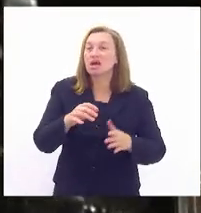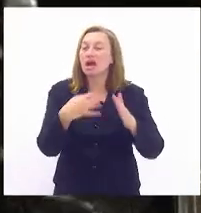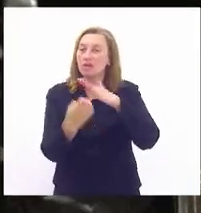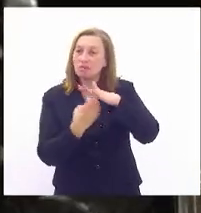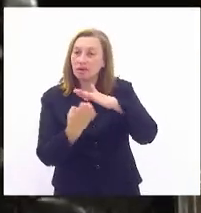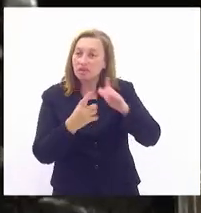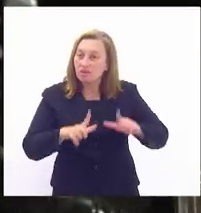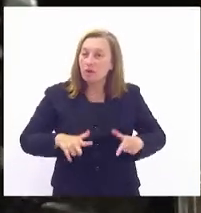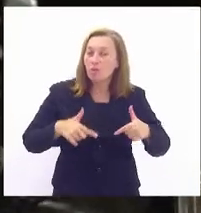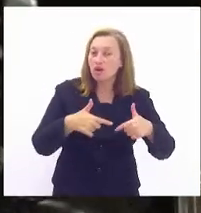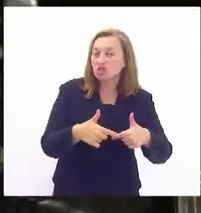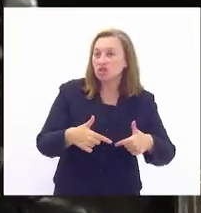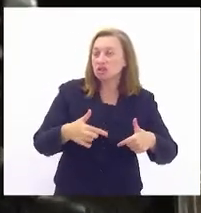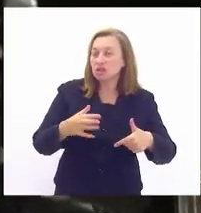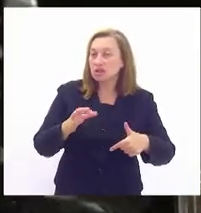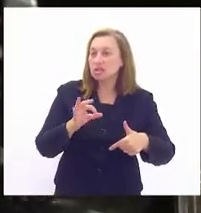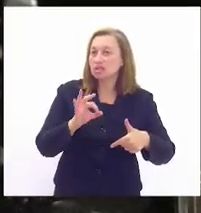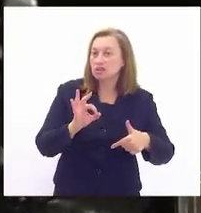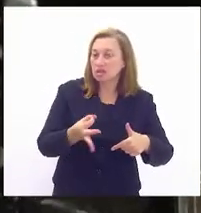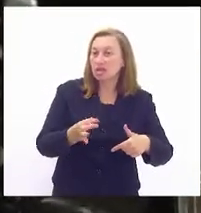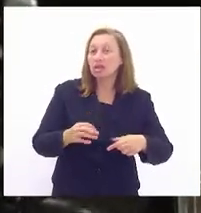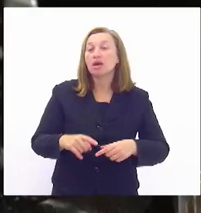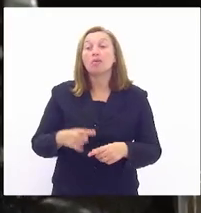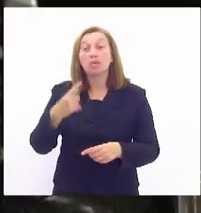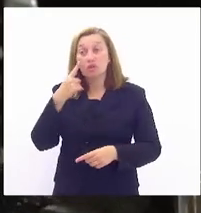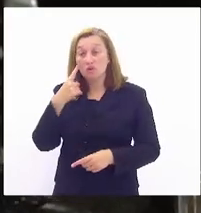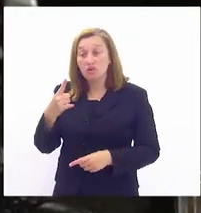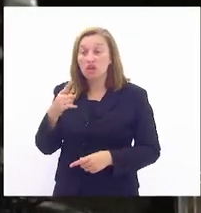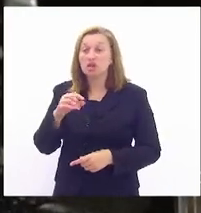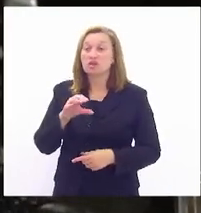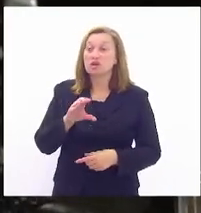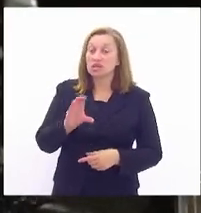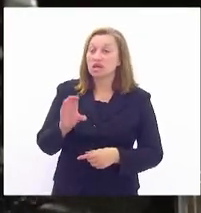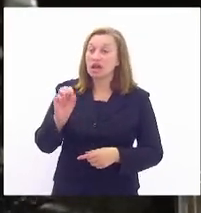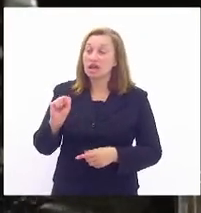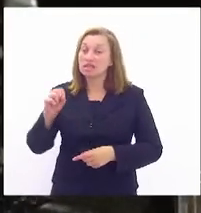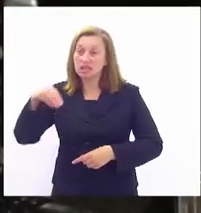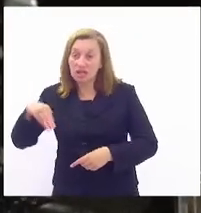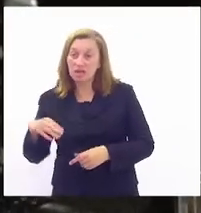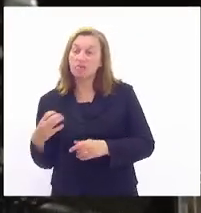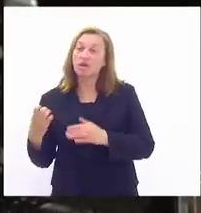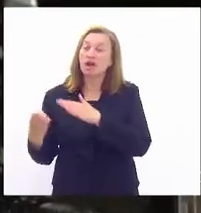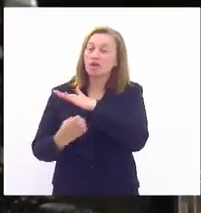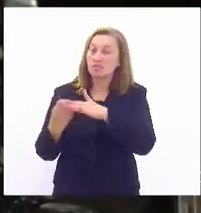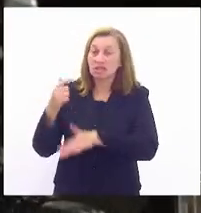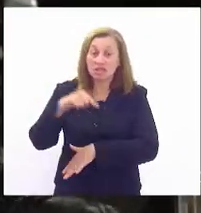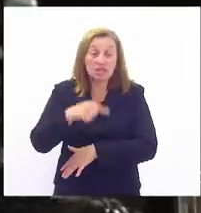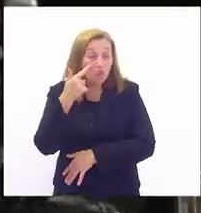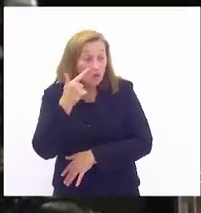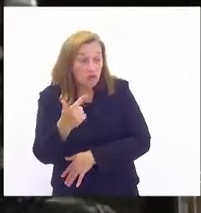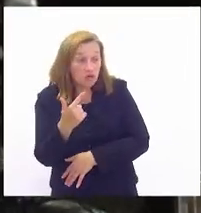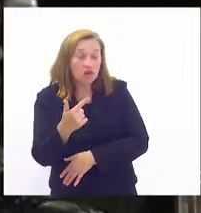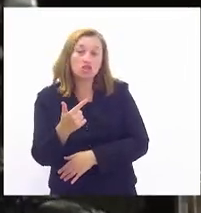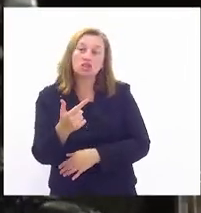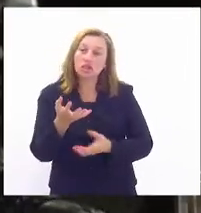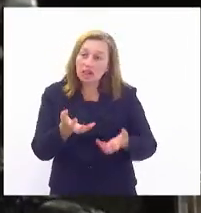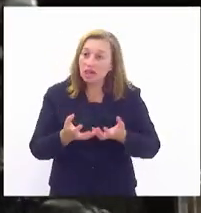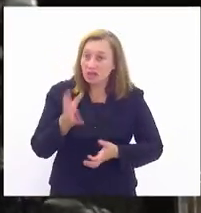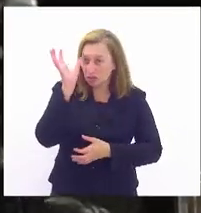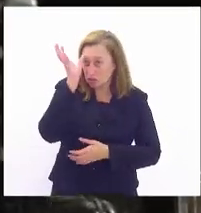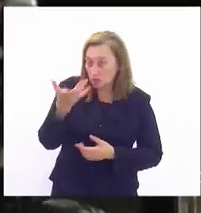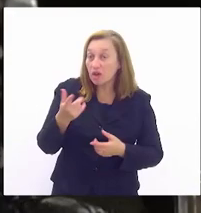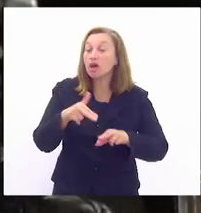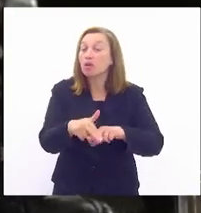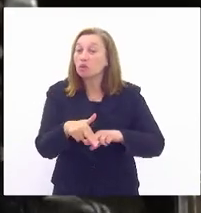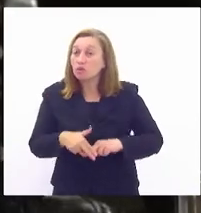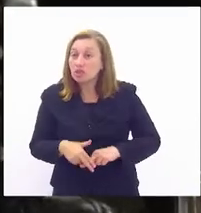ações contundentes. Pela presença aqui da CSN, gente, eu vejo a boa vontade, a boa fé dela estar buscando solução. Por